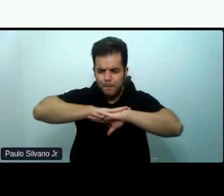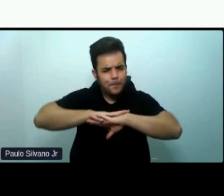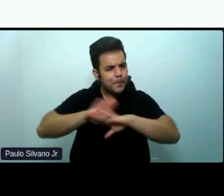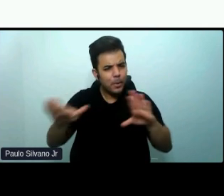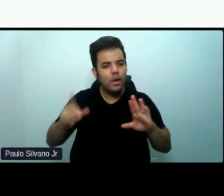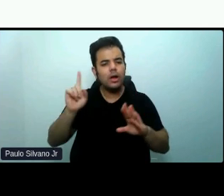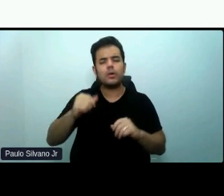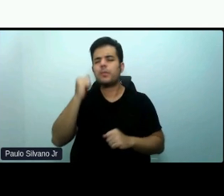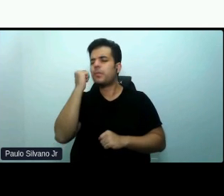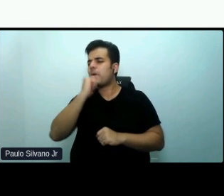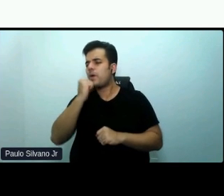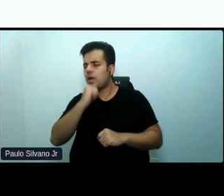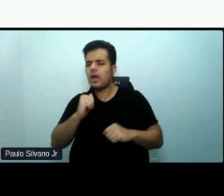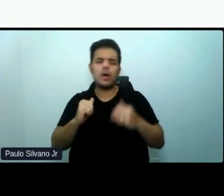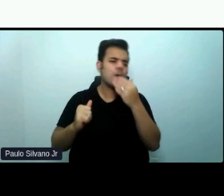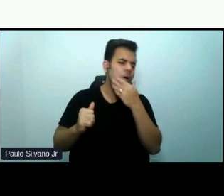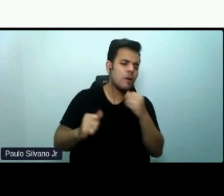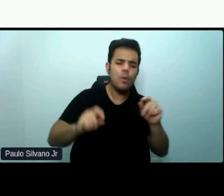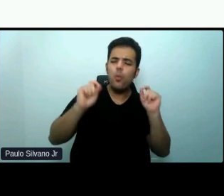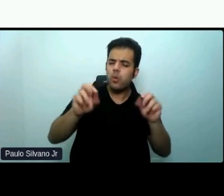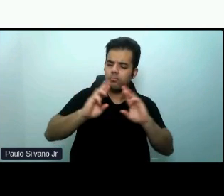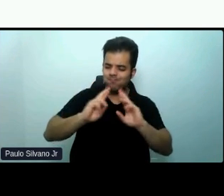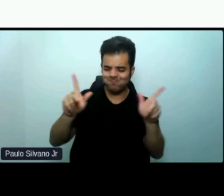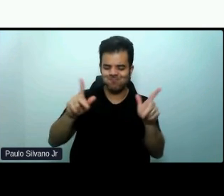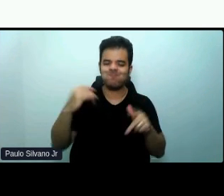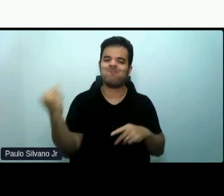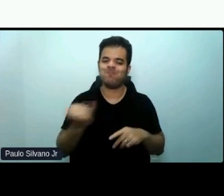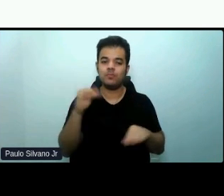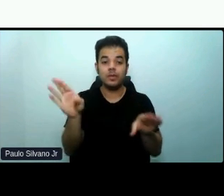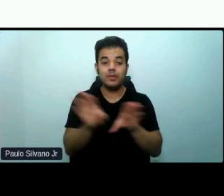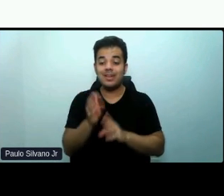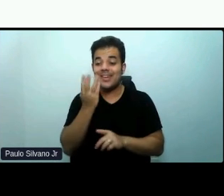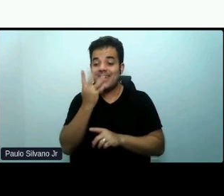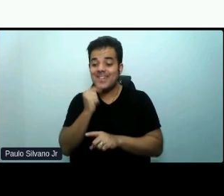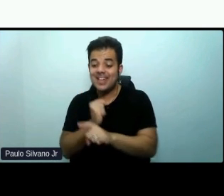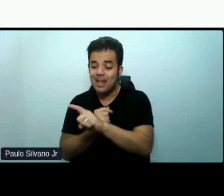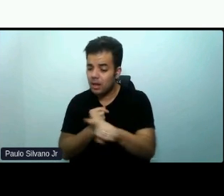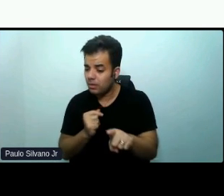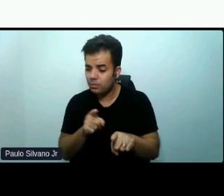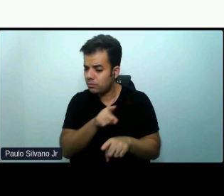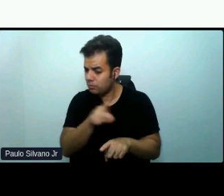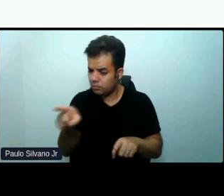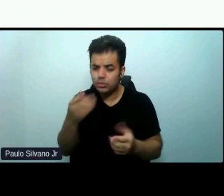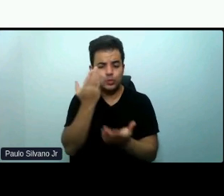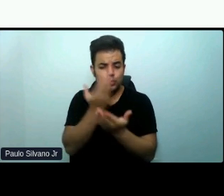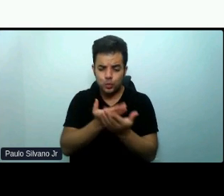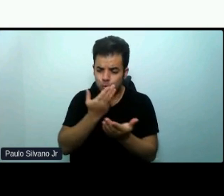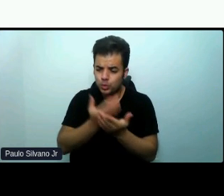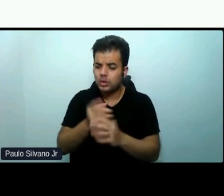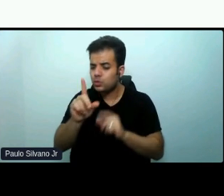é feminino do que é masculino. E a gente precisa incentivar as crianças a serem o que elas quiserem.